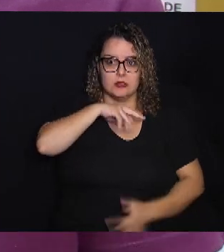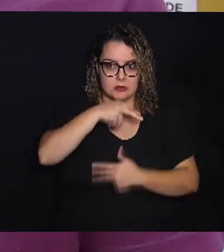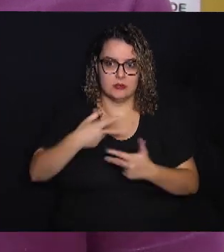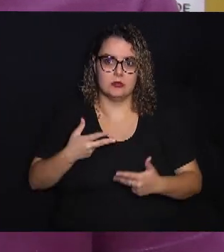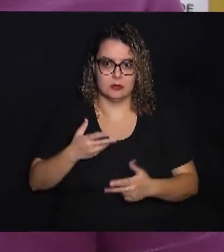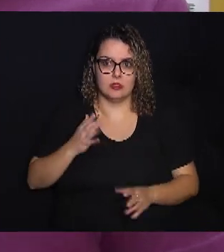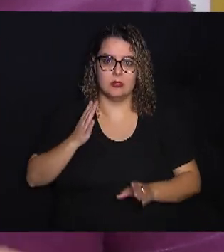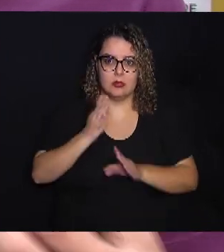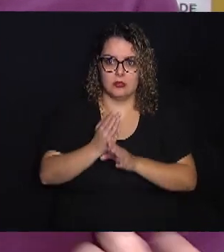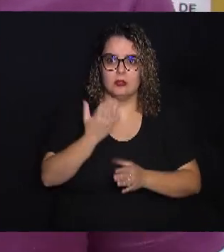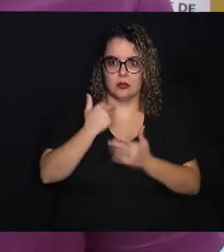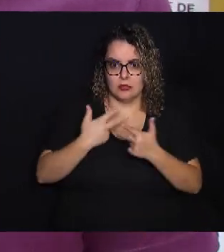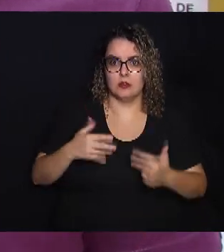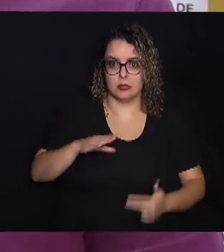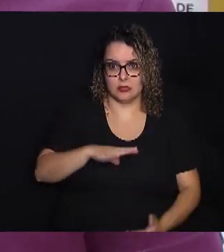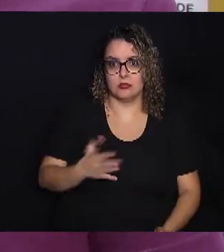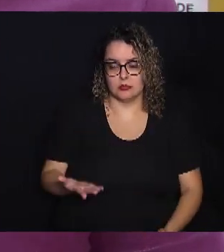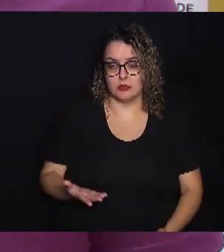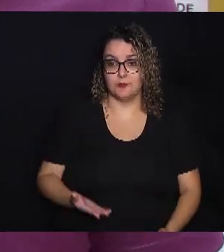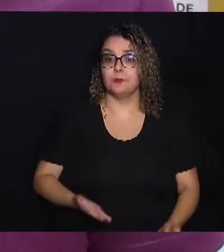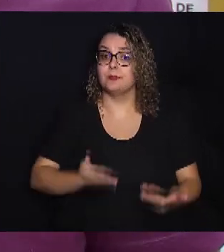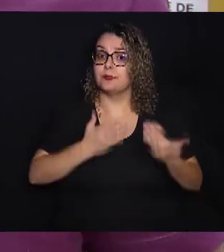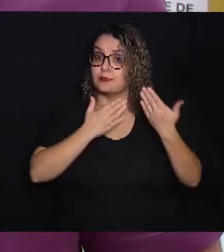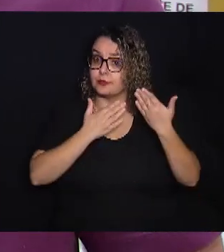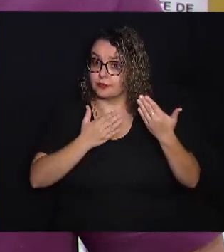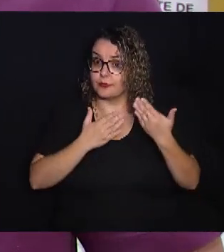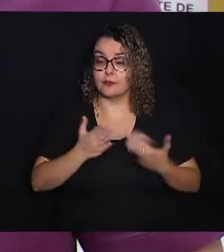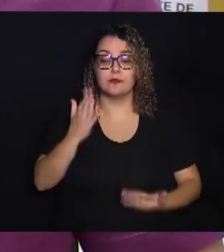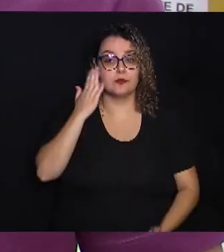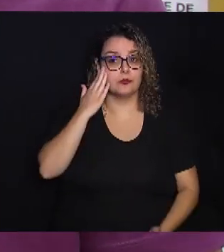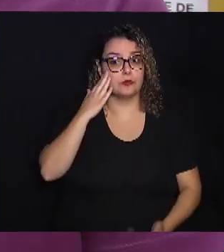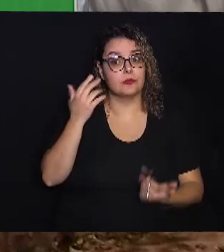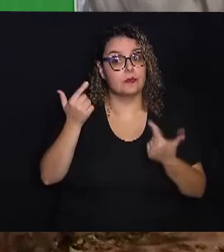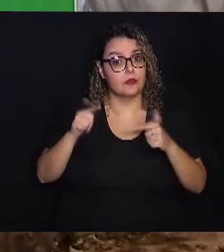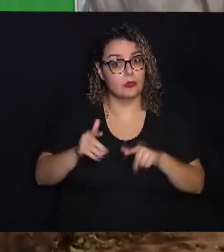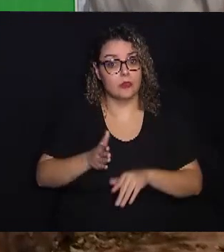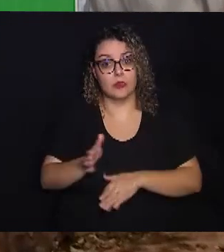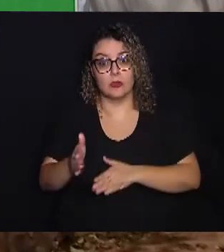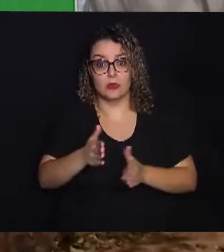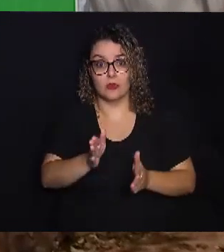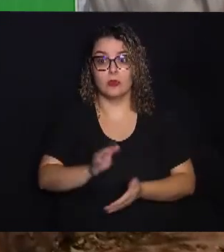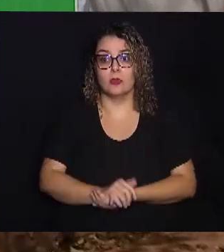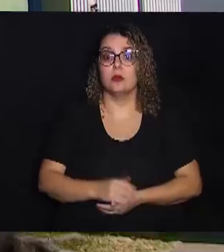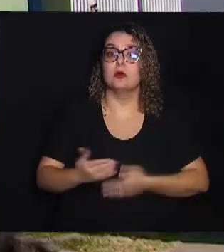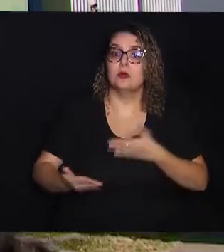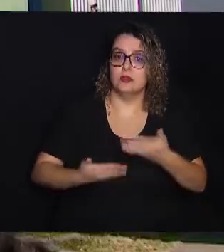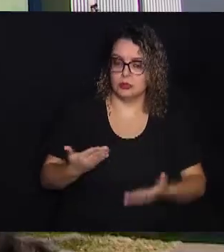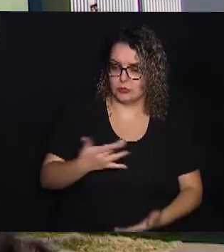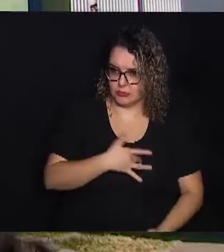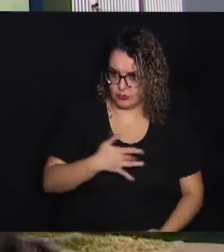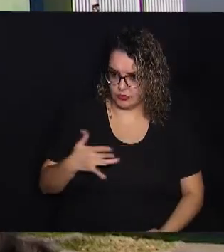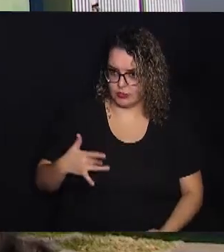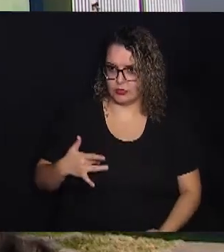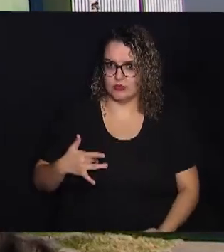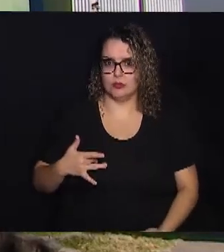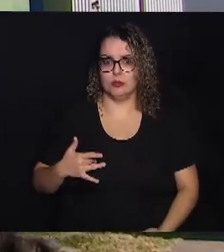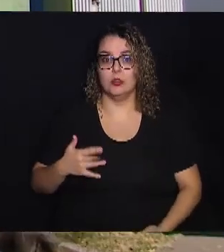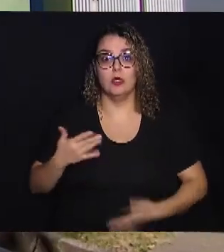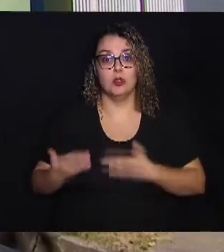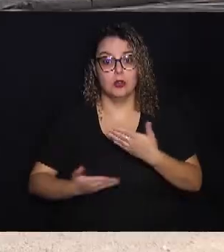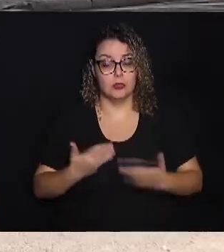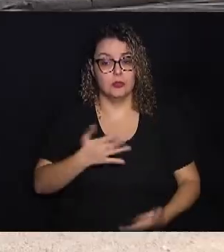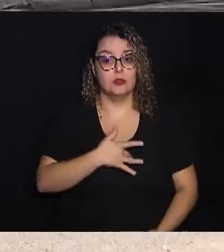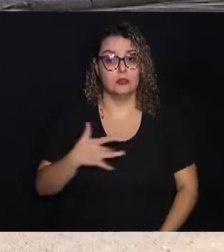não ter essa exposição, esses animais eles encontram muito alimento aqui na cidade, sabe? Em caso de suspeita, saiba para onde se